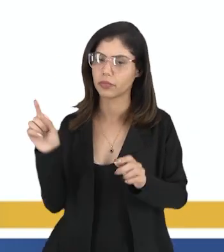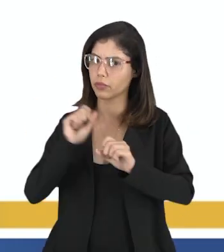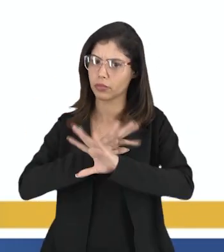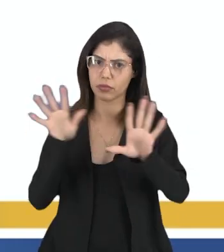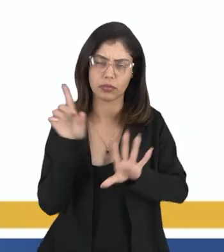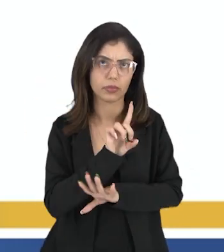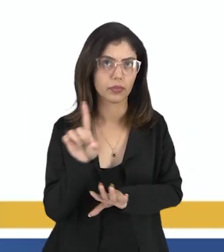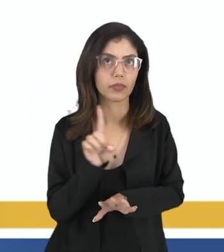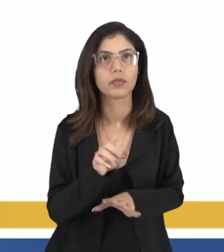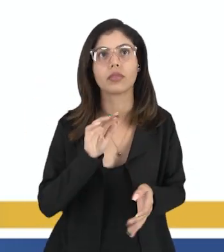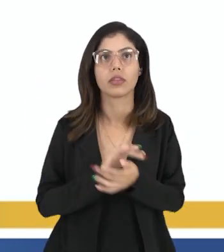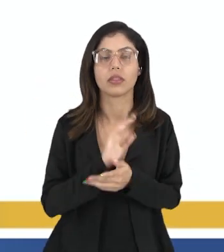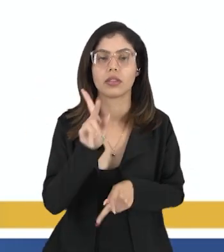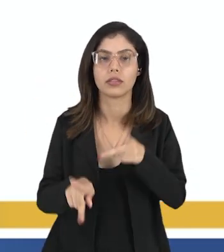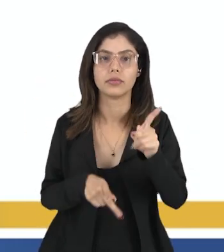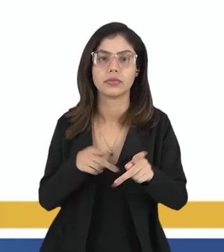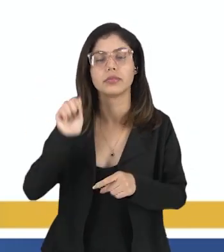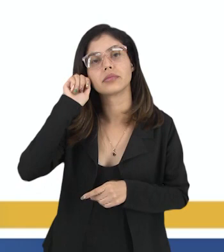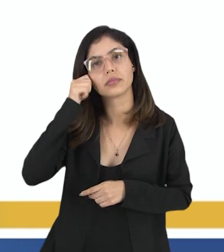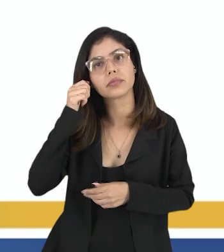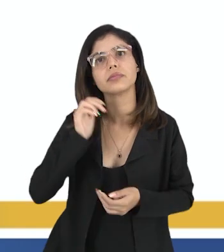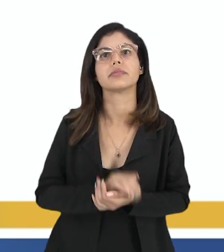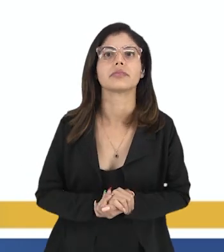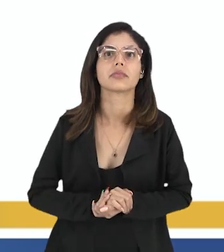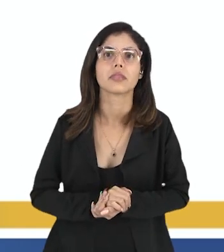não, pessoal, a população negra ficou